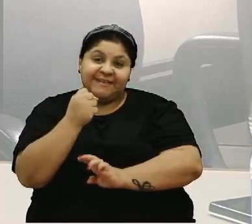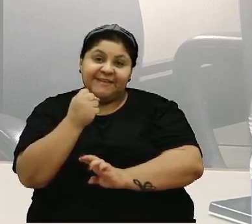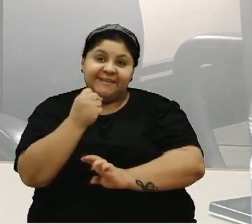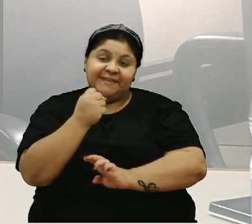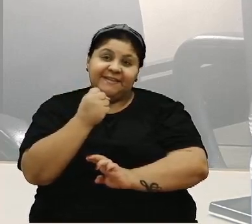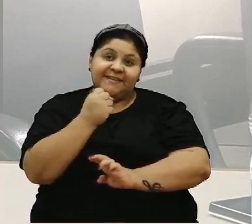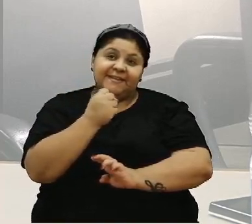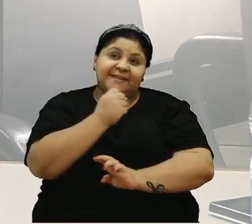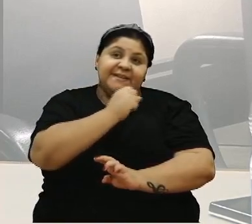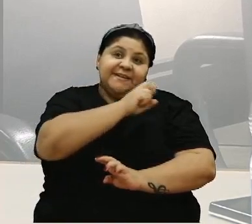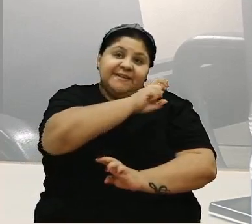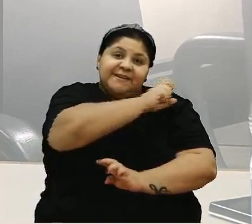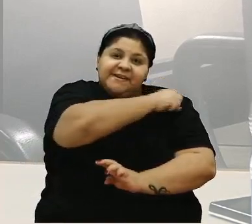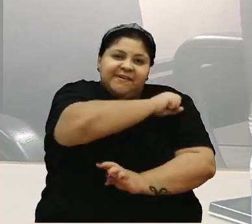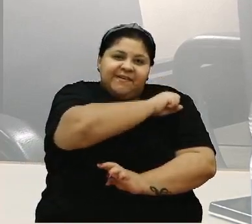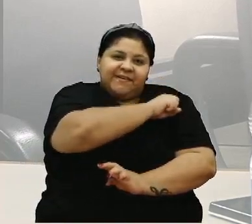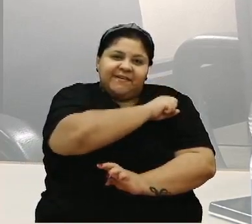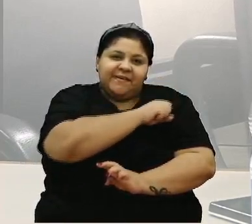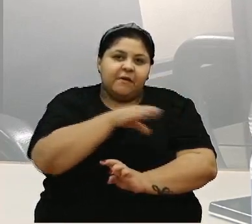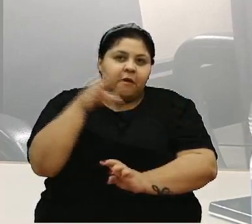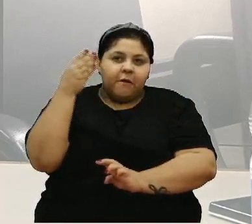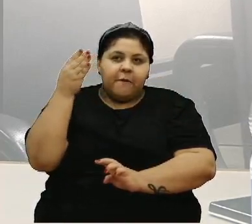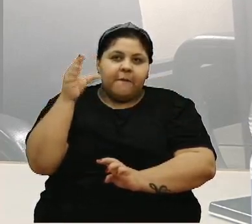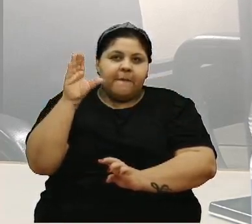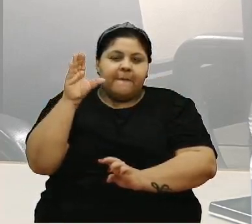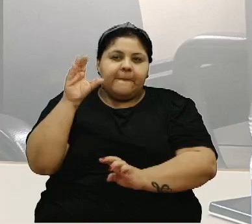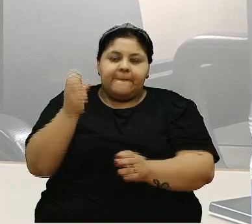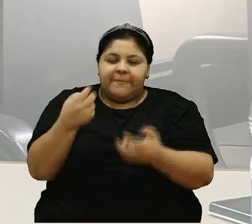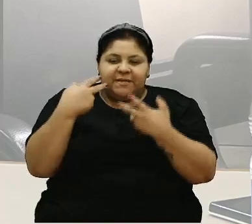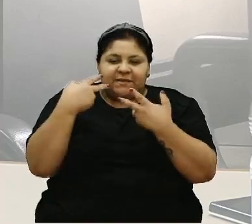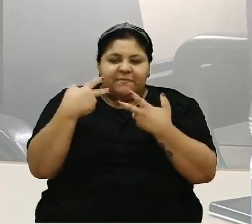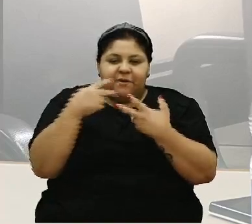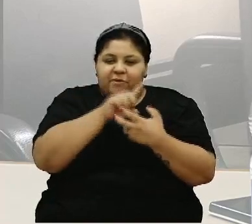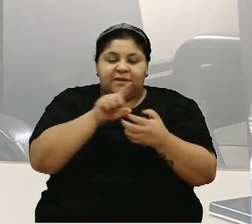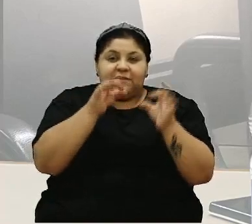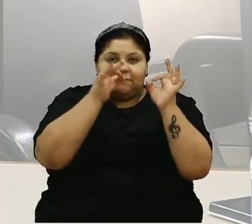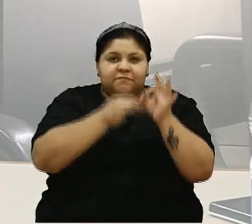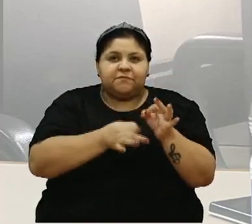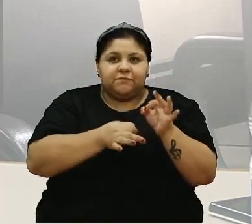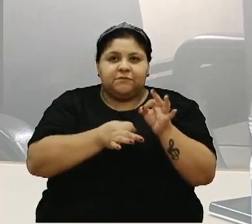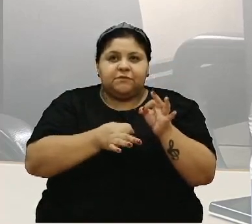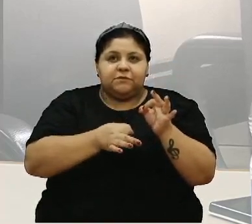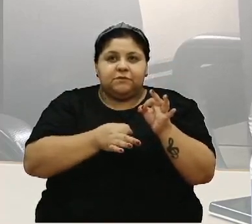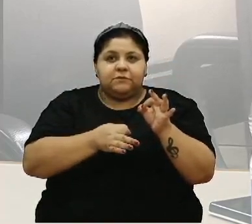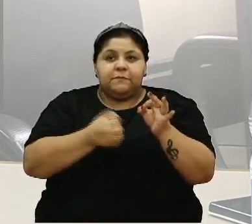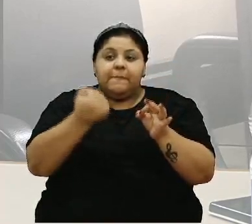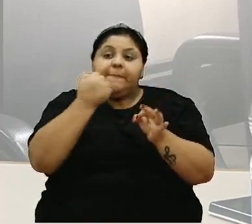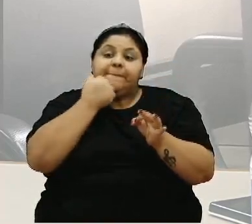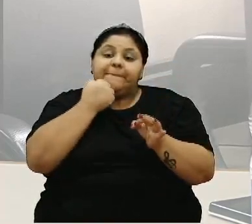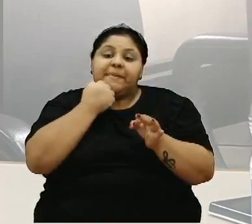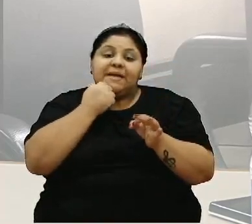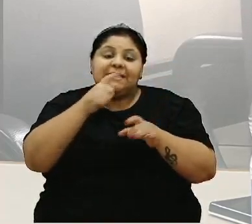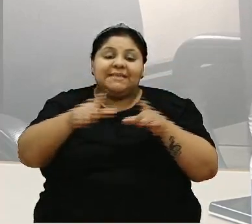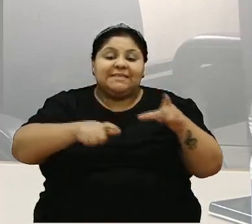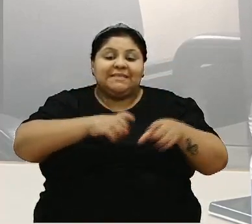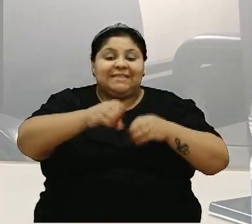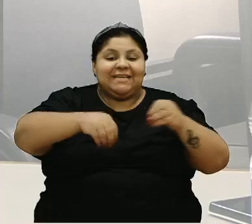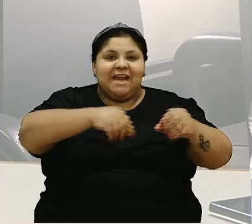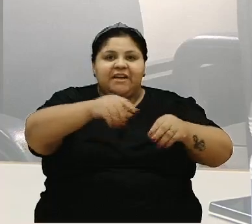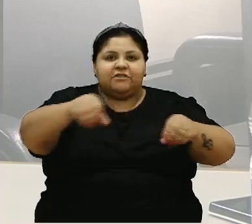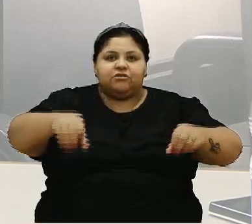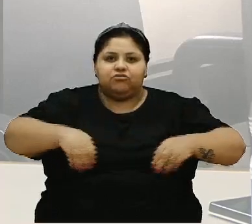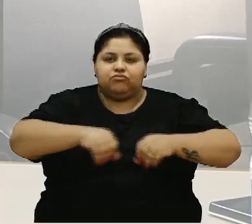daquele jeito não ia dar certo. Quem sabe pedras grandes, não afunilando tanto, e cimentando